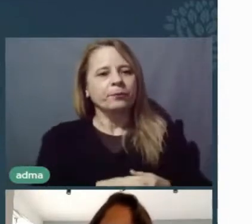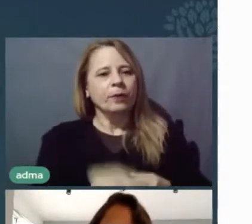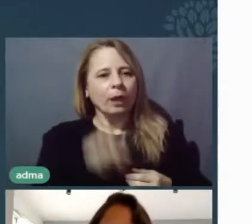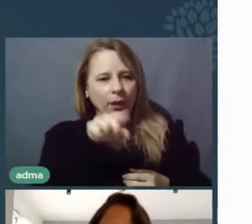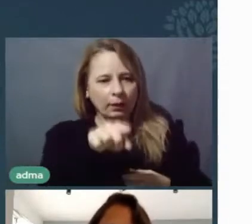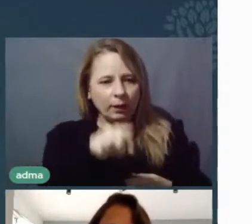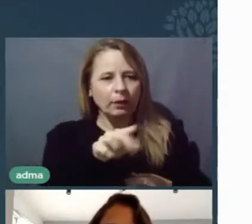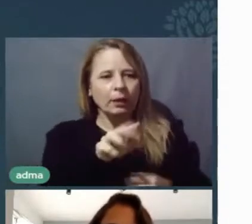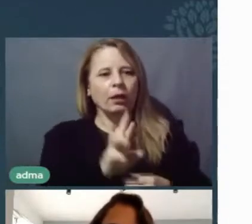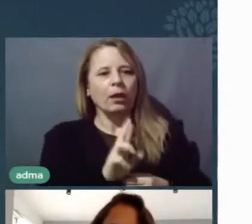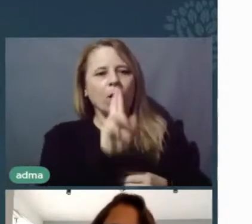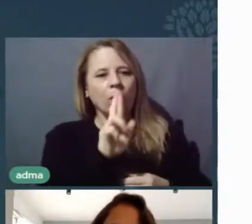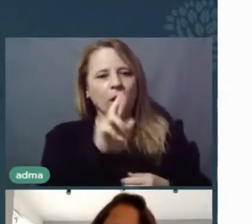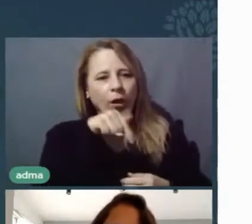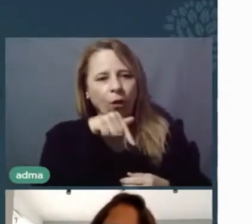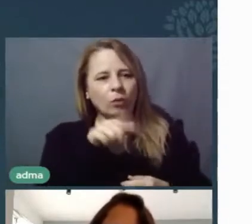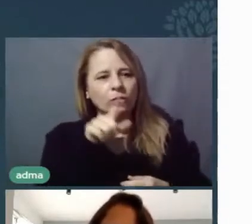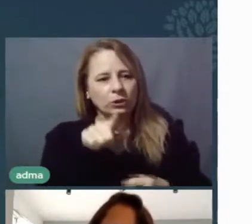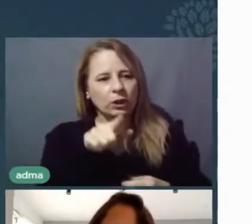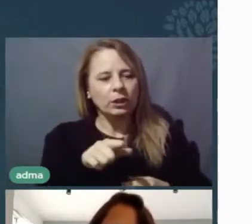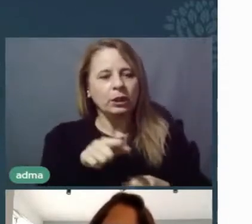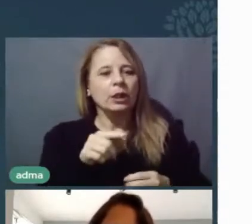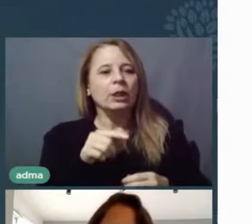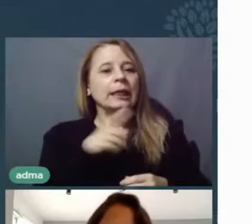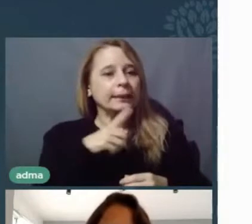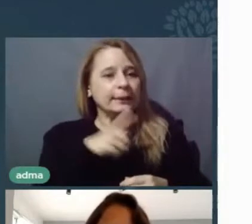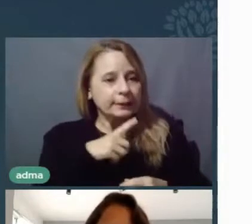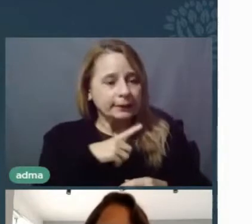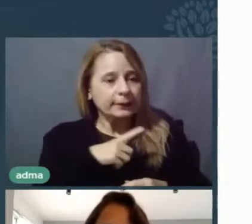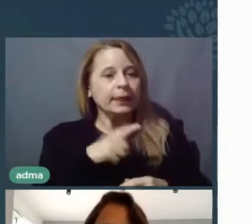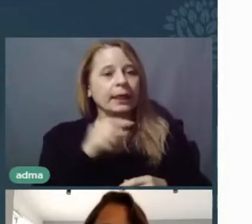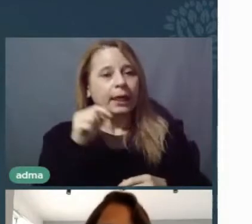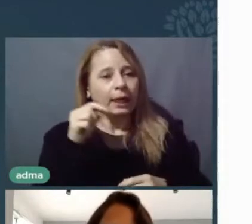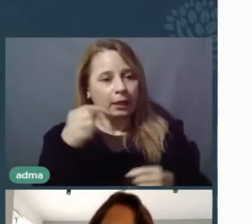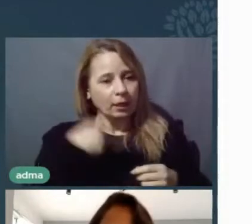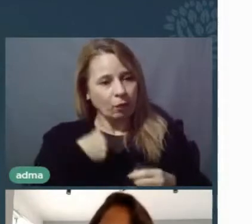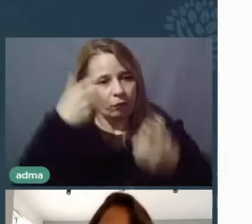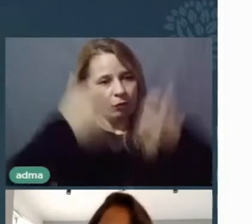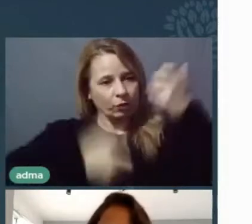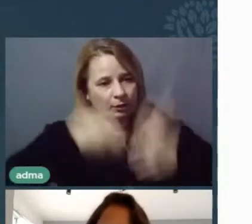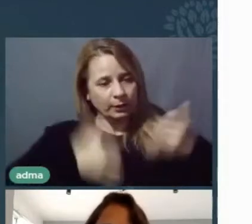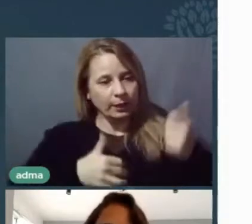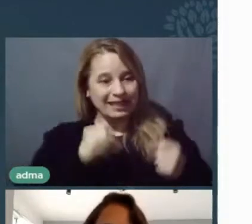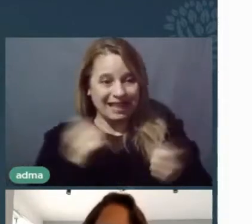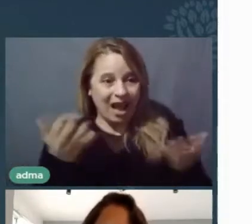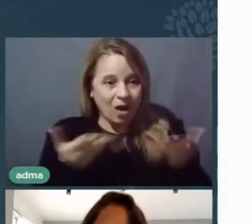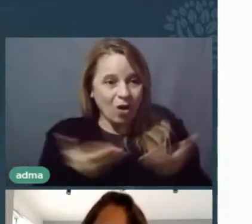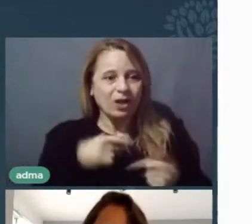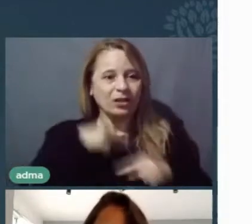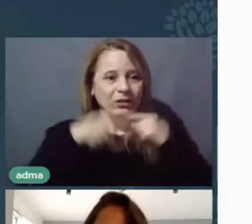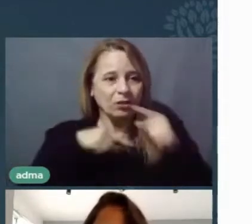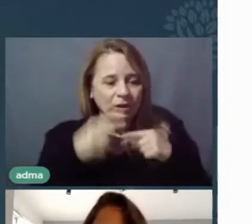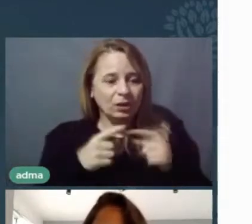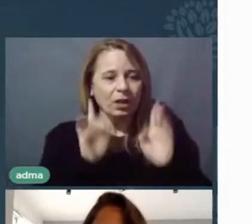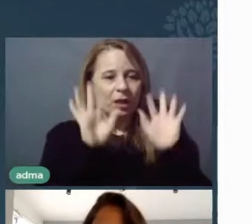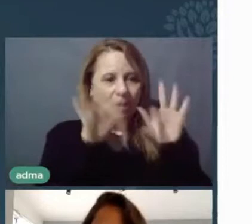aqui para vocês, com as referências, algumas referências utilizadas nessa aula, e quem não conseguir pegar agora, no final da aula eu também